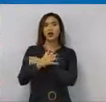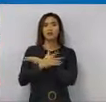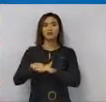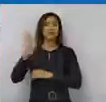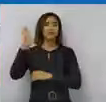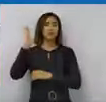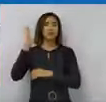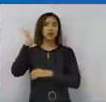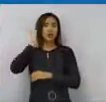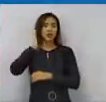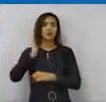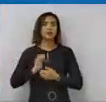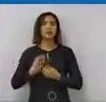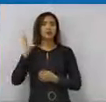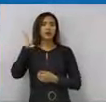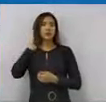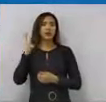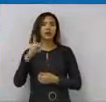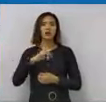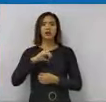com